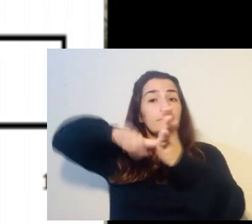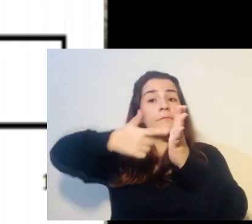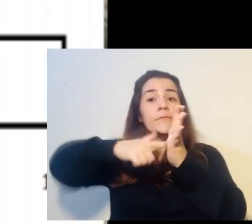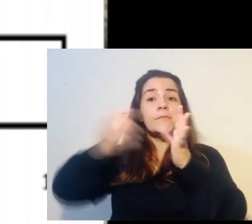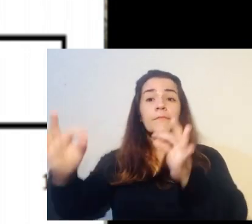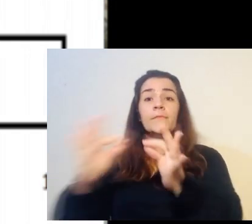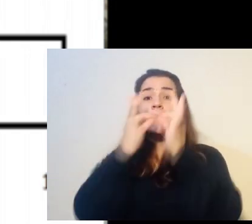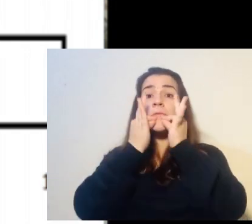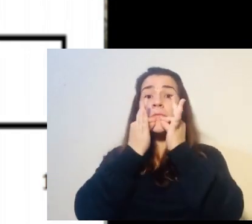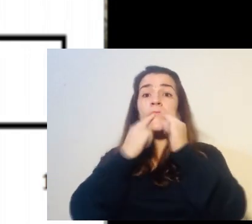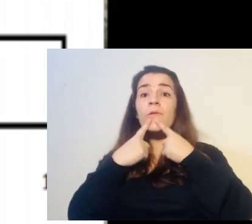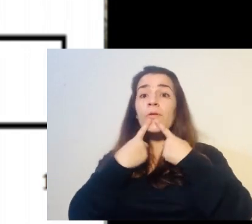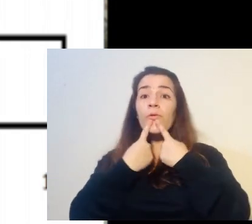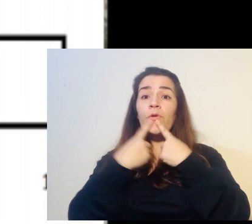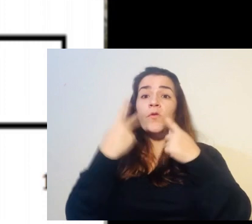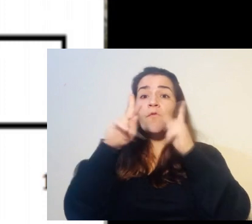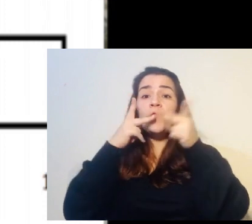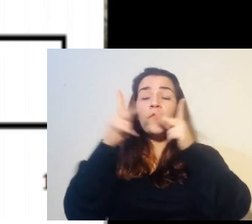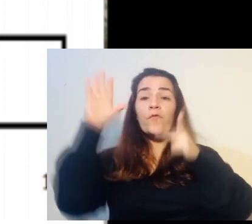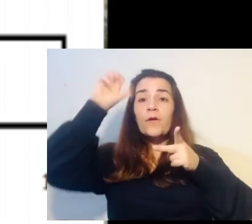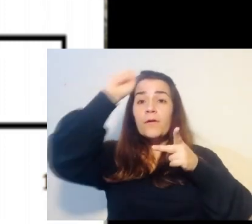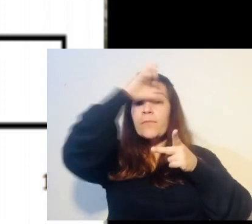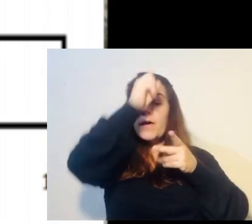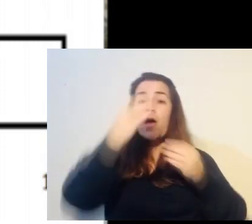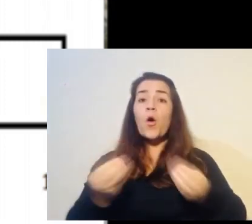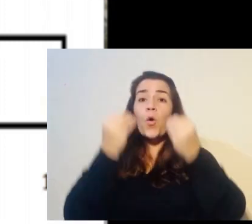da embocadura, como eu falei. Então, a gente vai